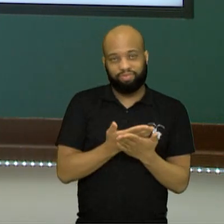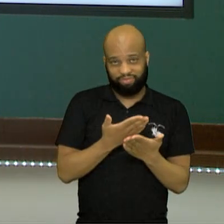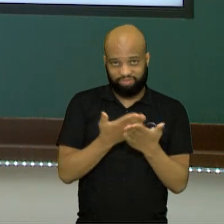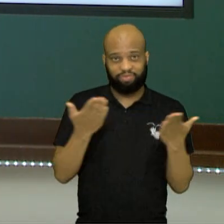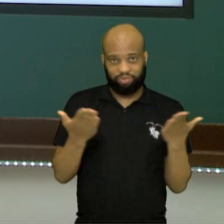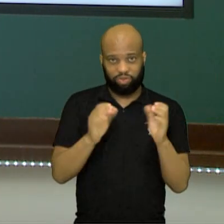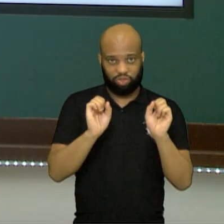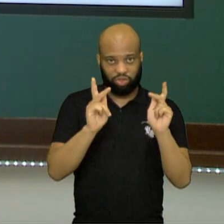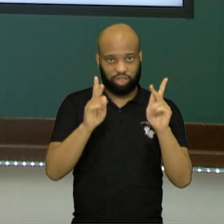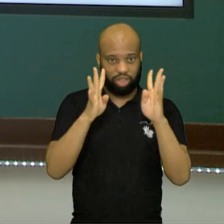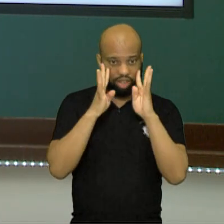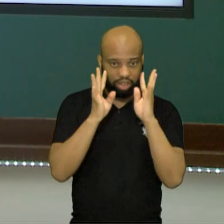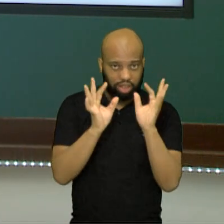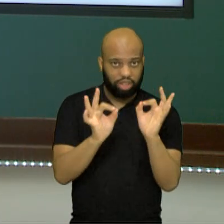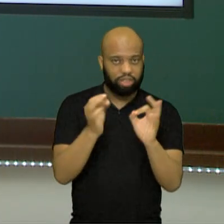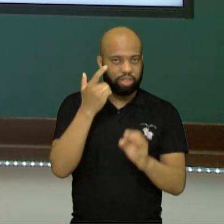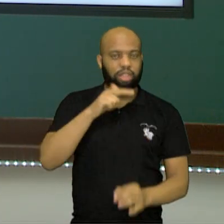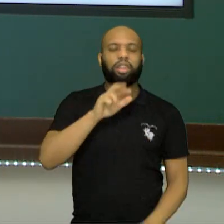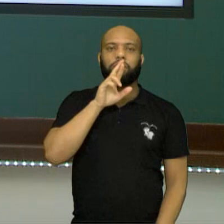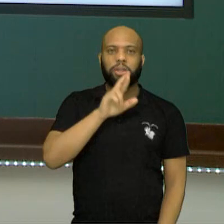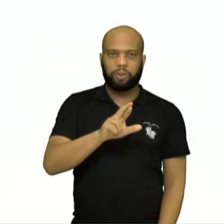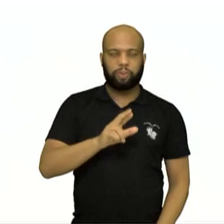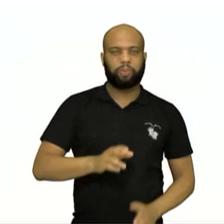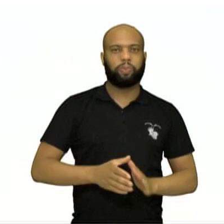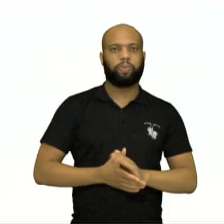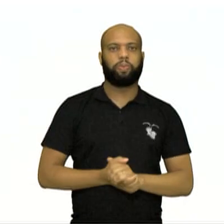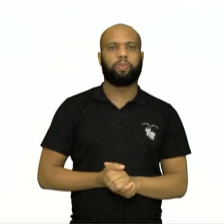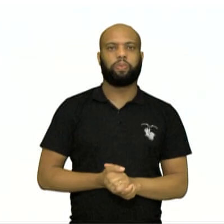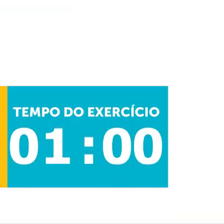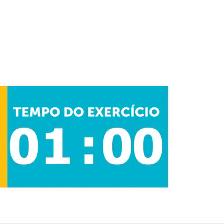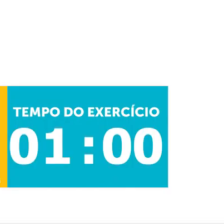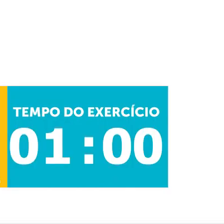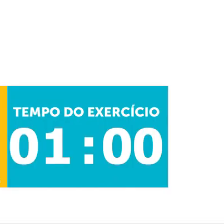aula. Presta atenção aí para responder.